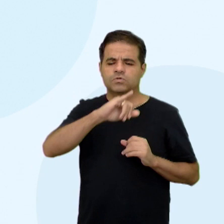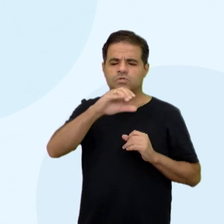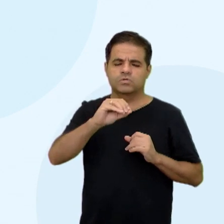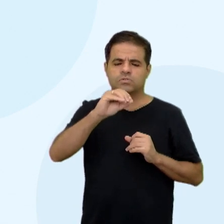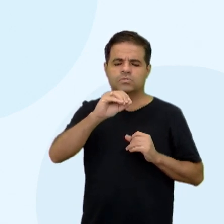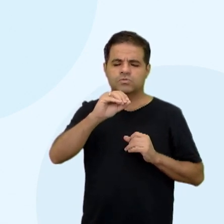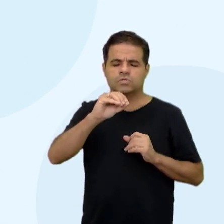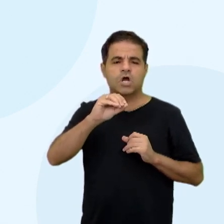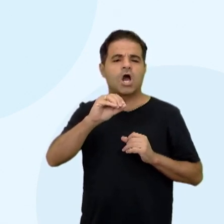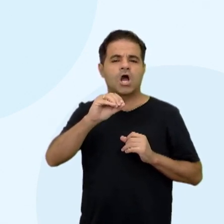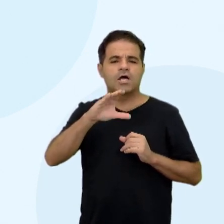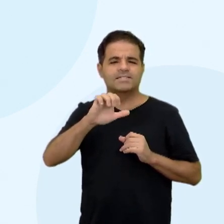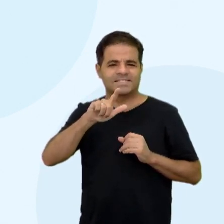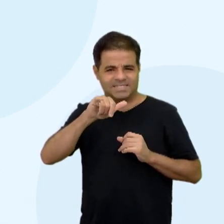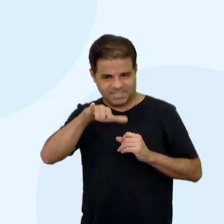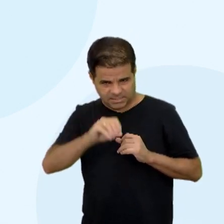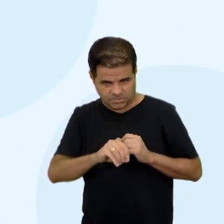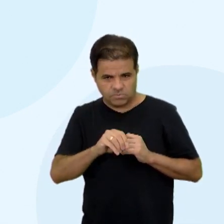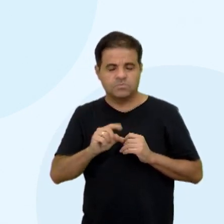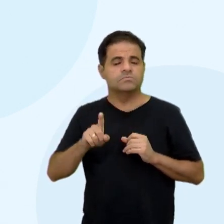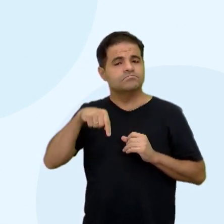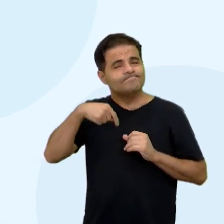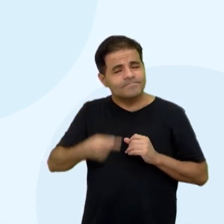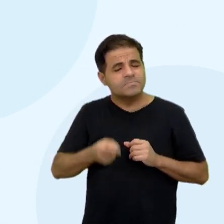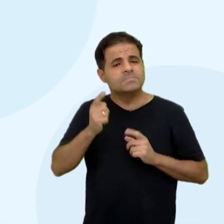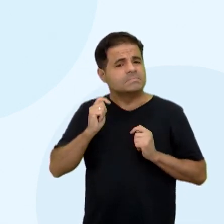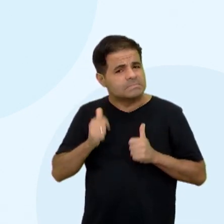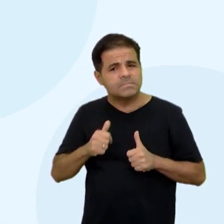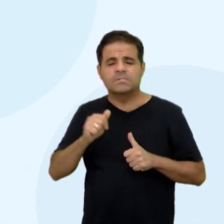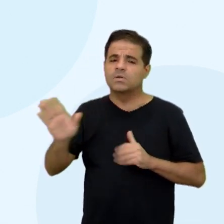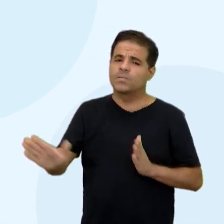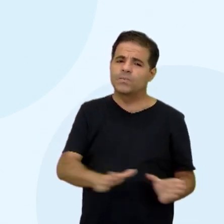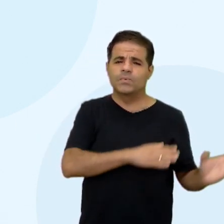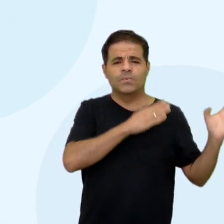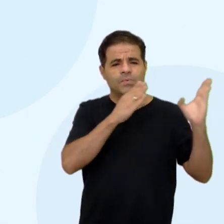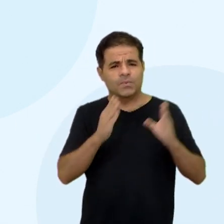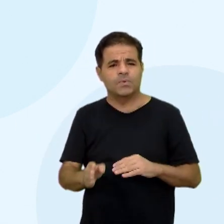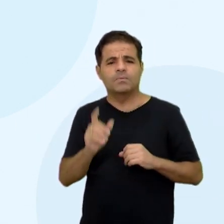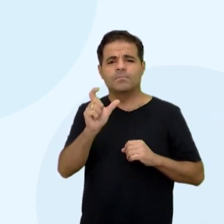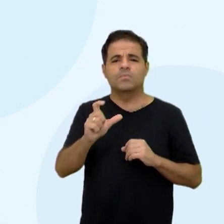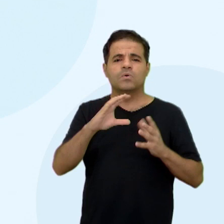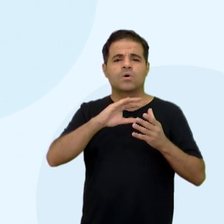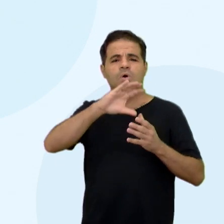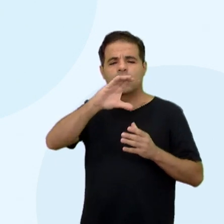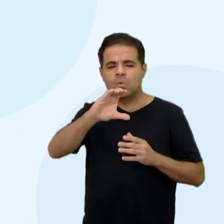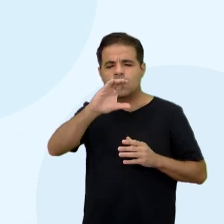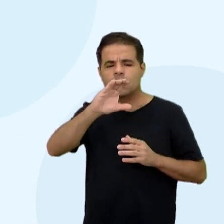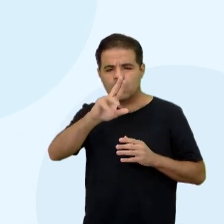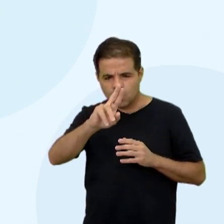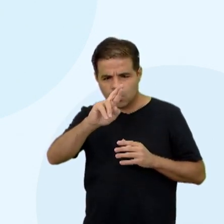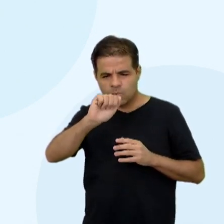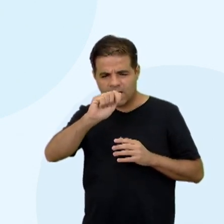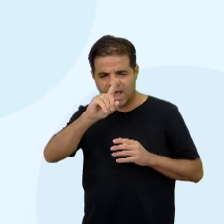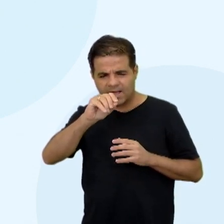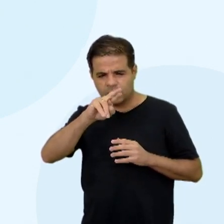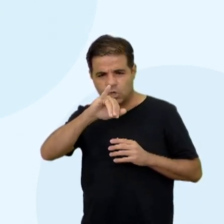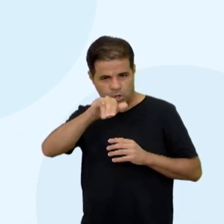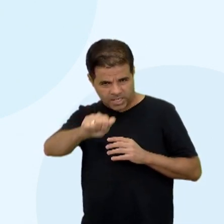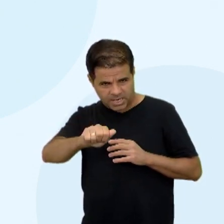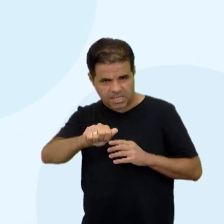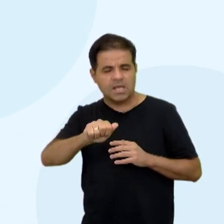todos eles, em algum momento, quase que o tempo todo, vai usar essa palavrinha aí, curadoria. Né? Faça